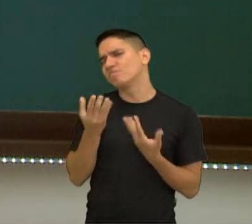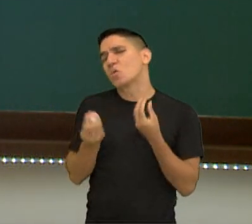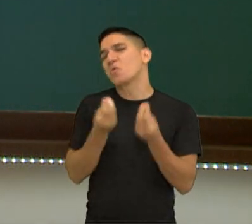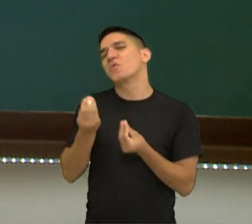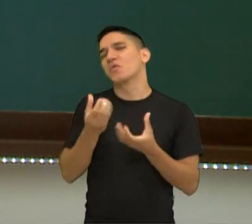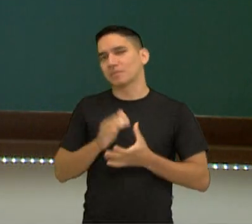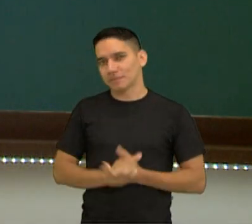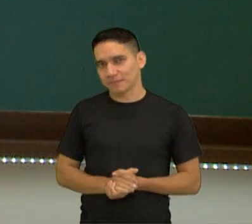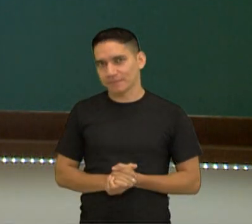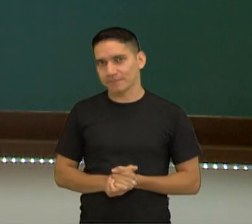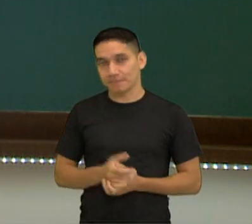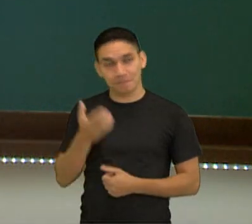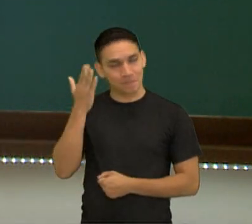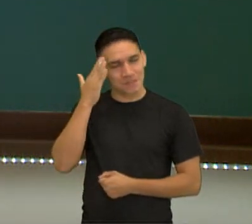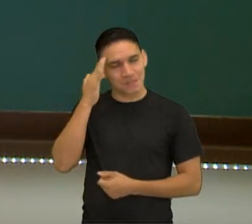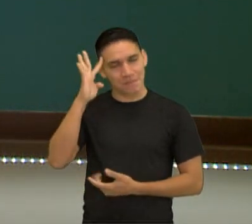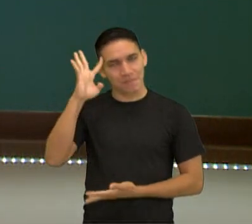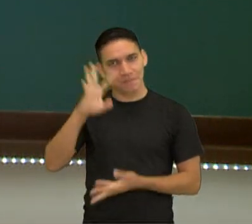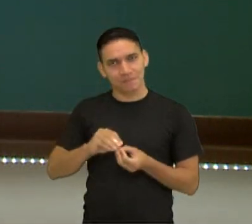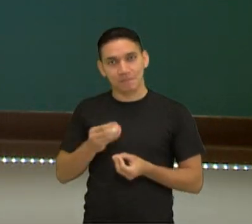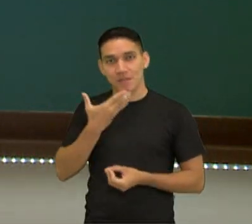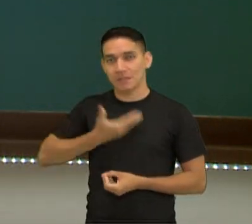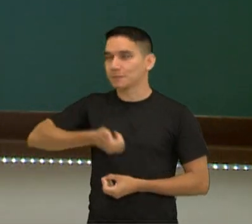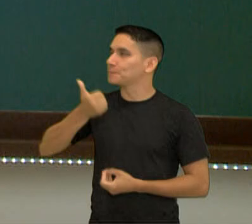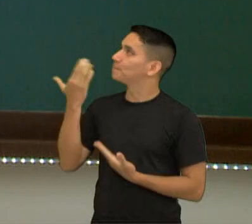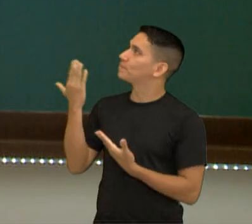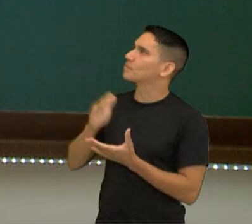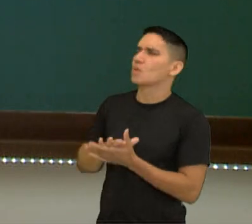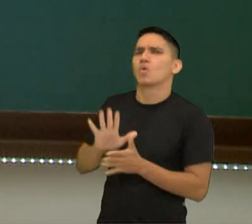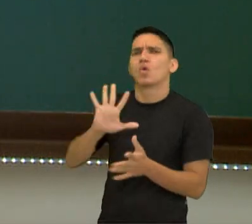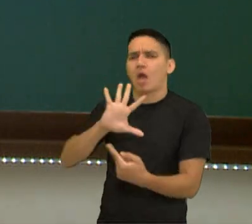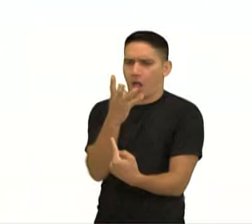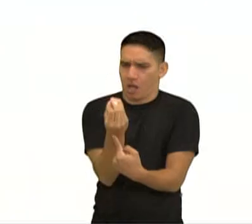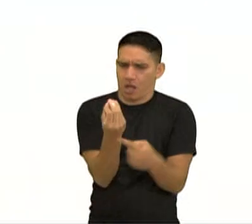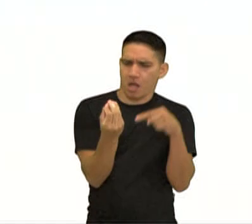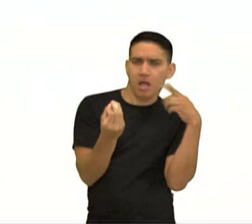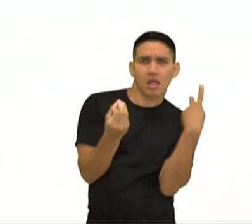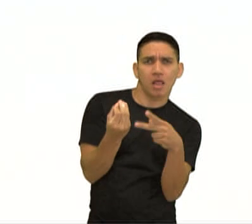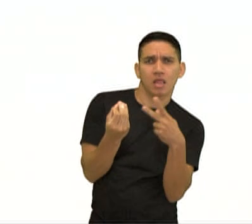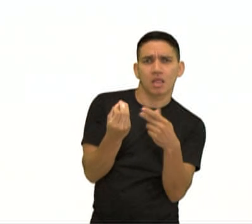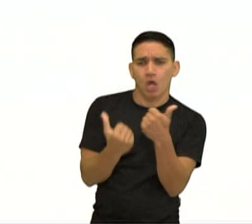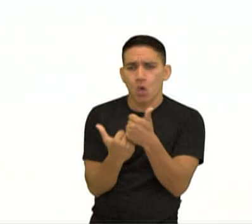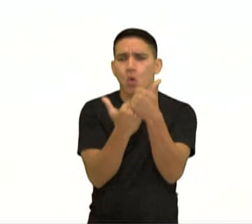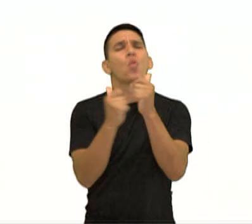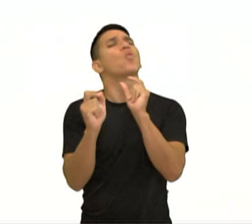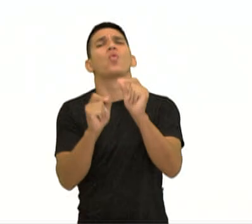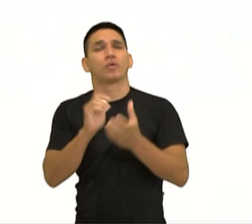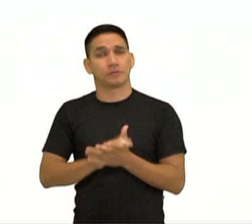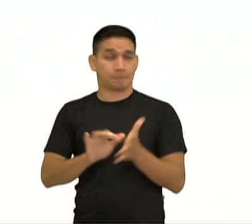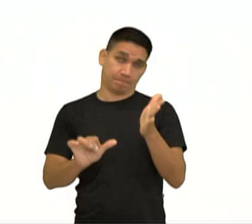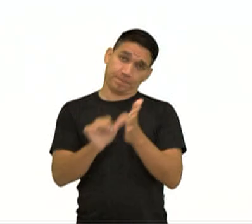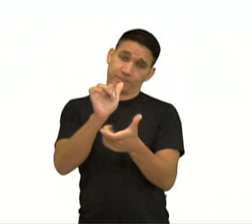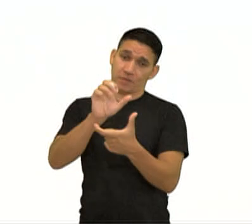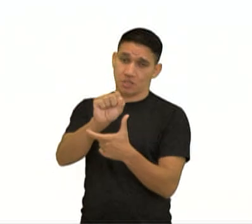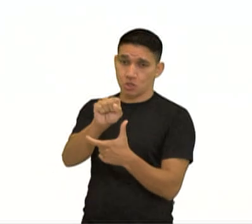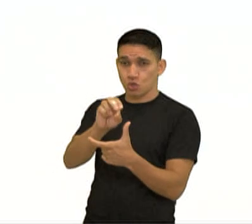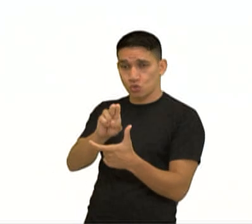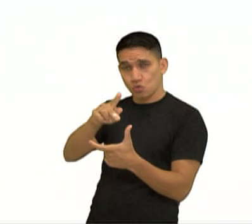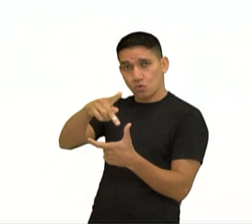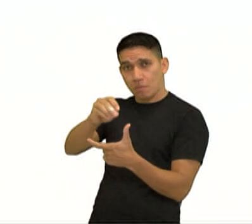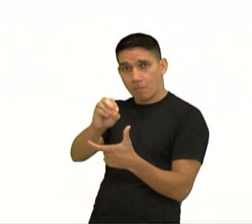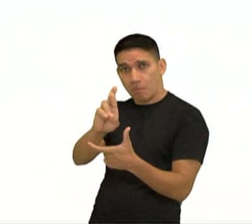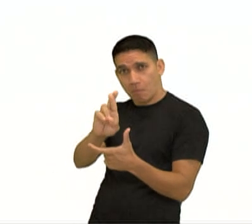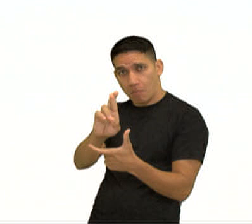Vamos entender isso melhor? Qual é o suporte da arte? Primeiramente, suporte é o que serve